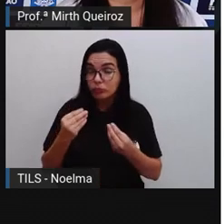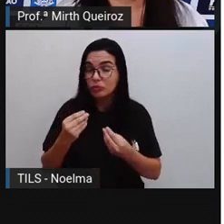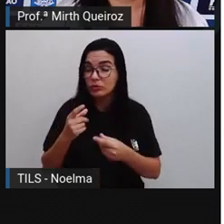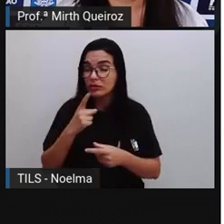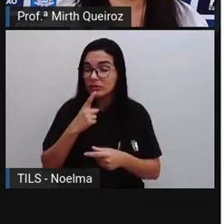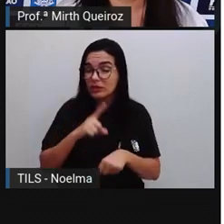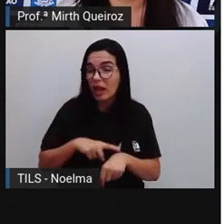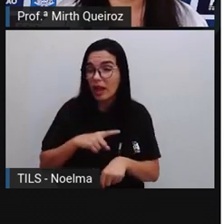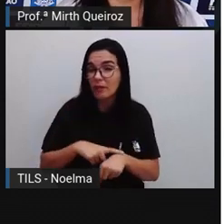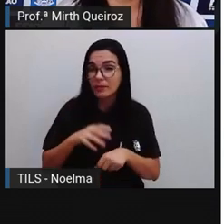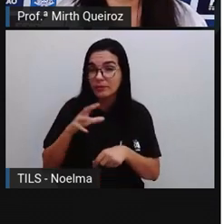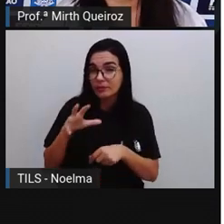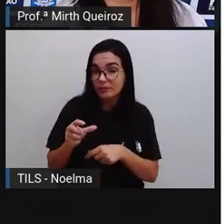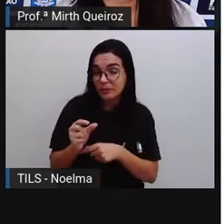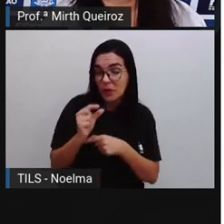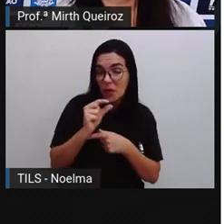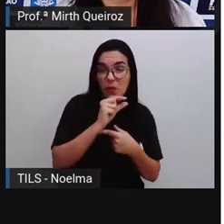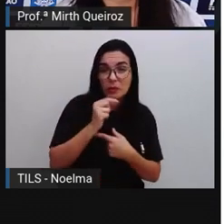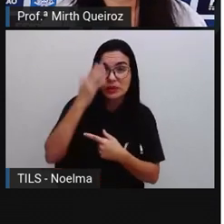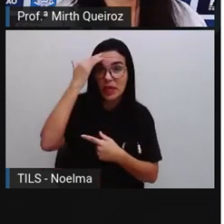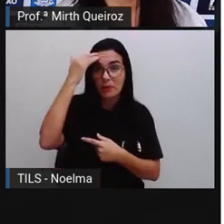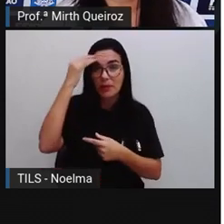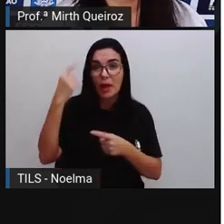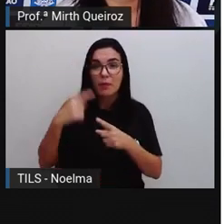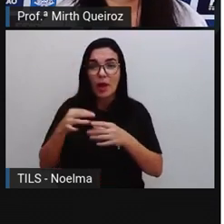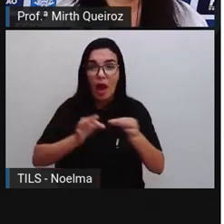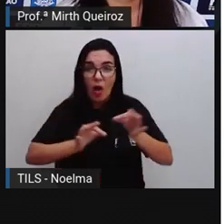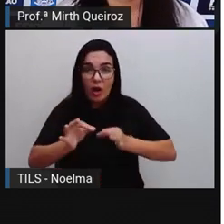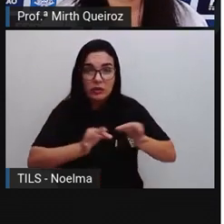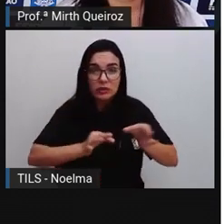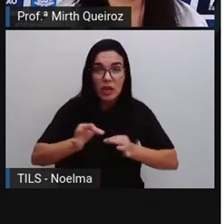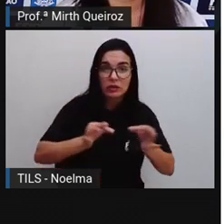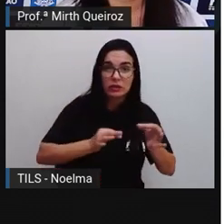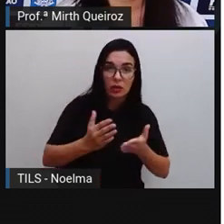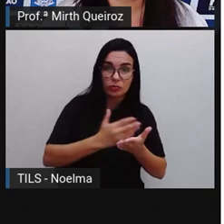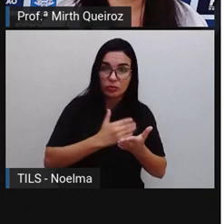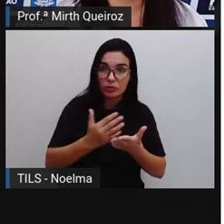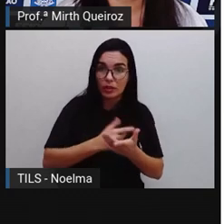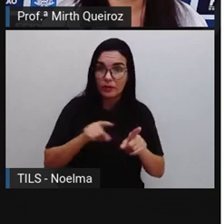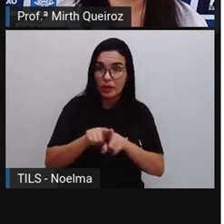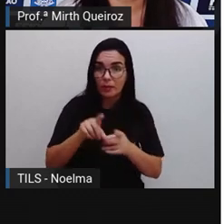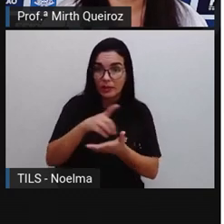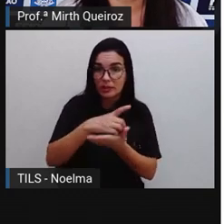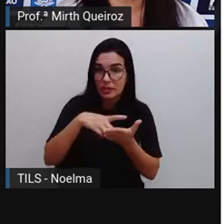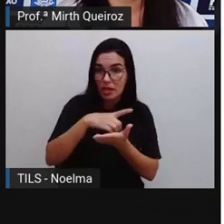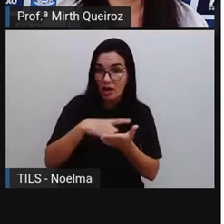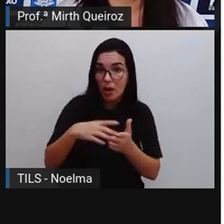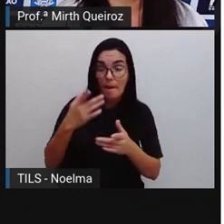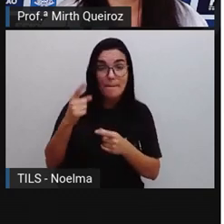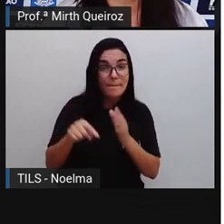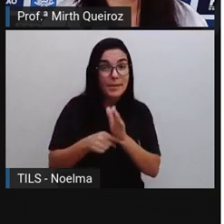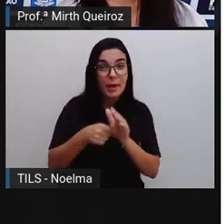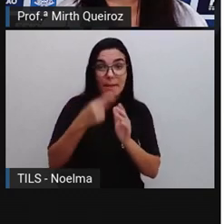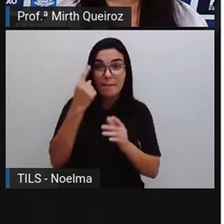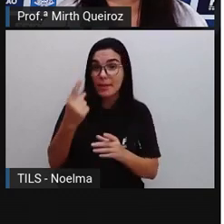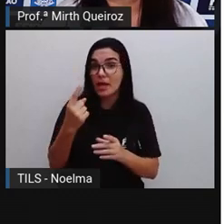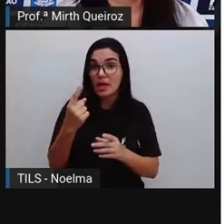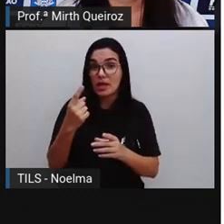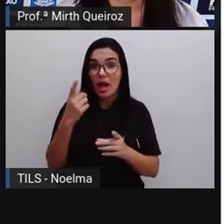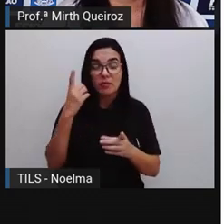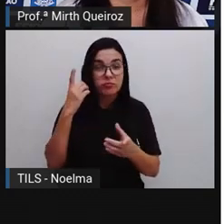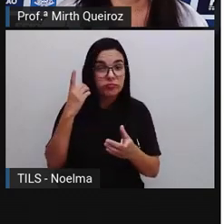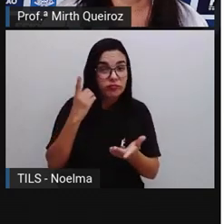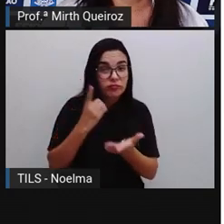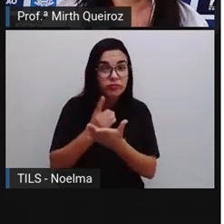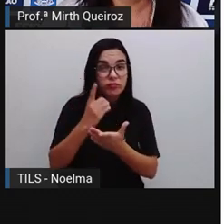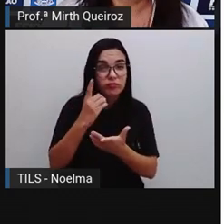poucos. A organização da enciclopédia e seus verbetes foi uma das primeiras tentativas de compilação do conhecimento das diversas áreas de